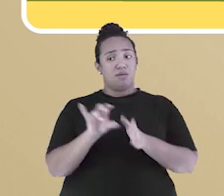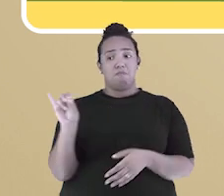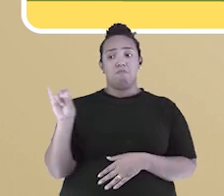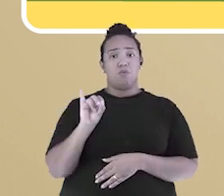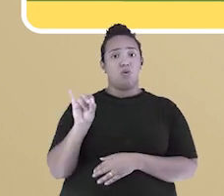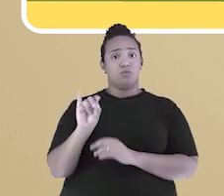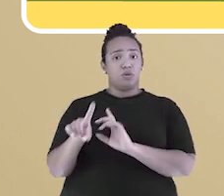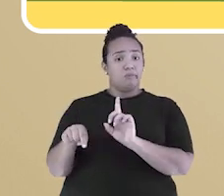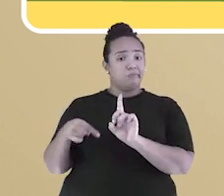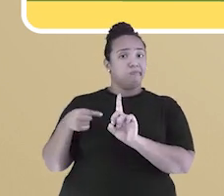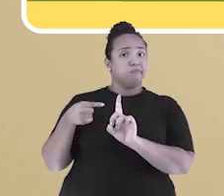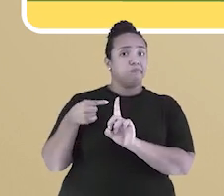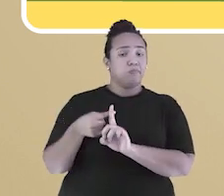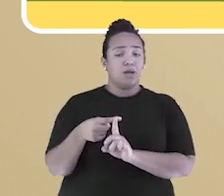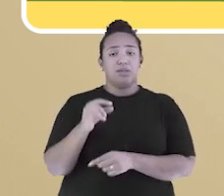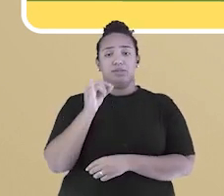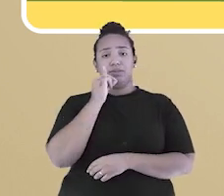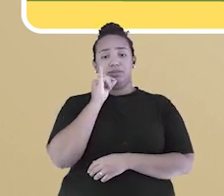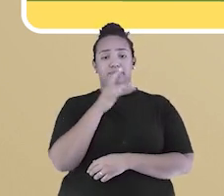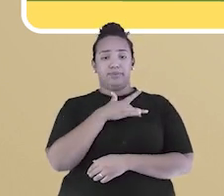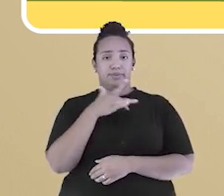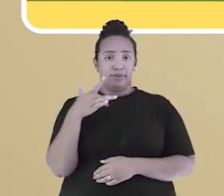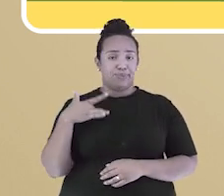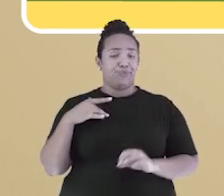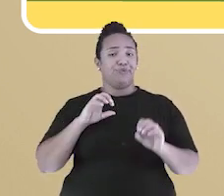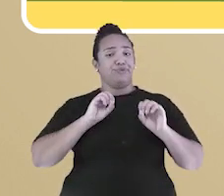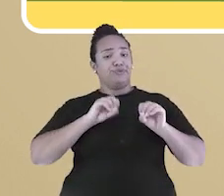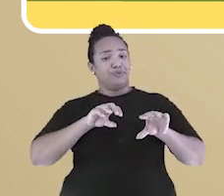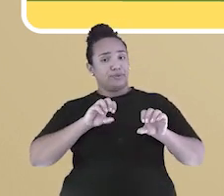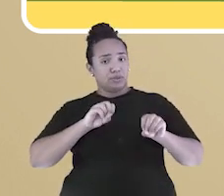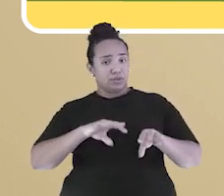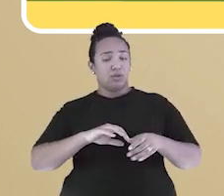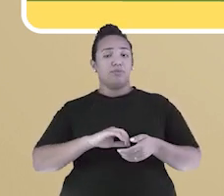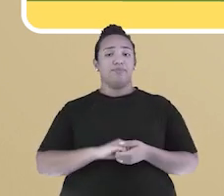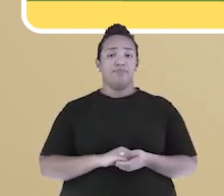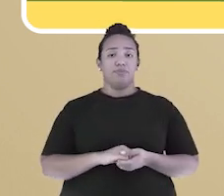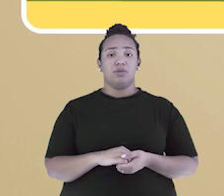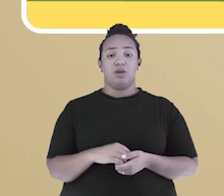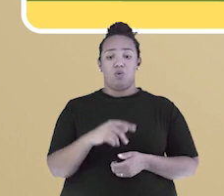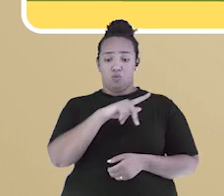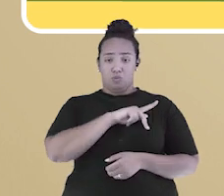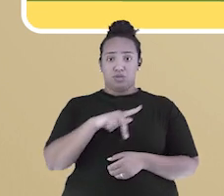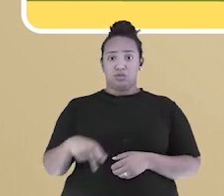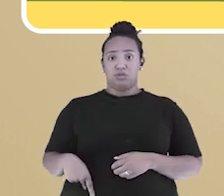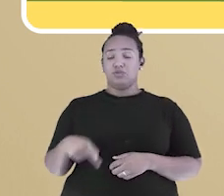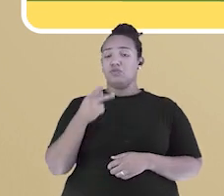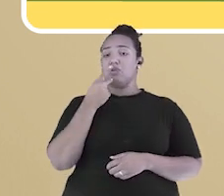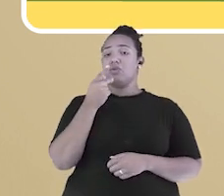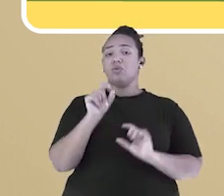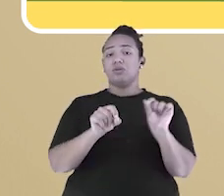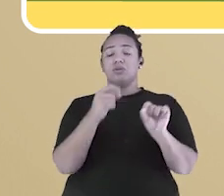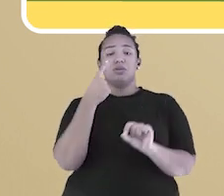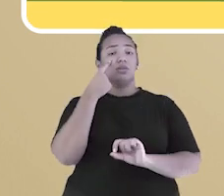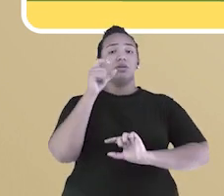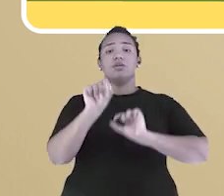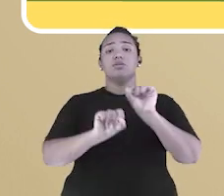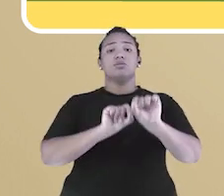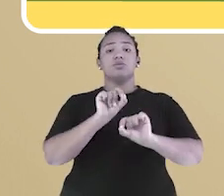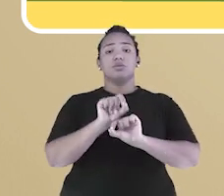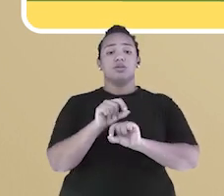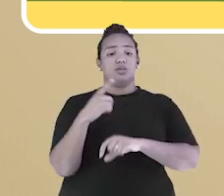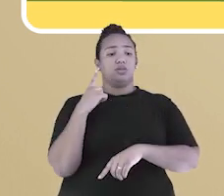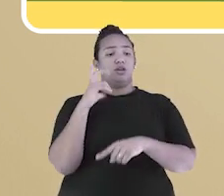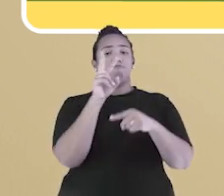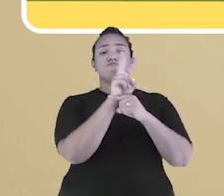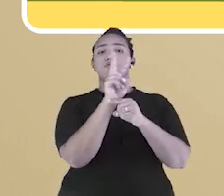em serviços básicos, como saúde e educação, com o intuito, segundo os governantes, de garantir uma estabilidade